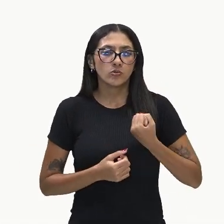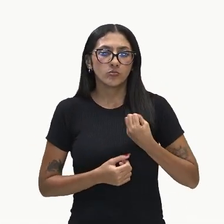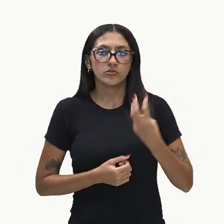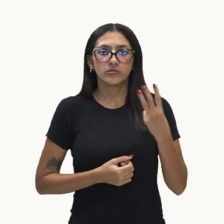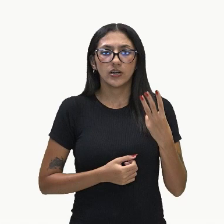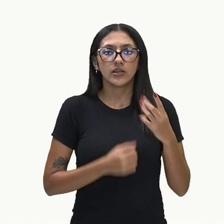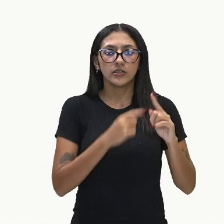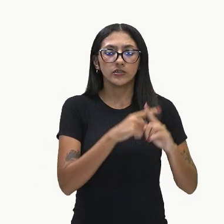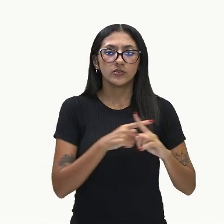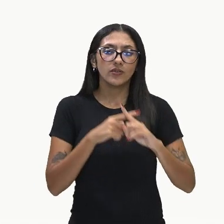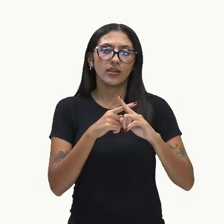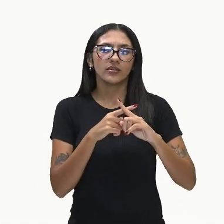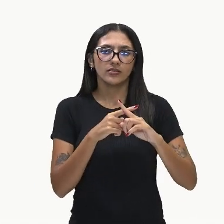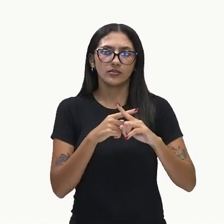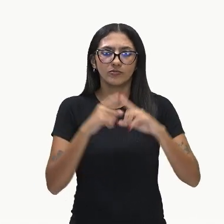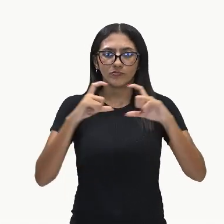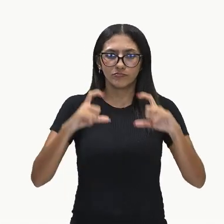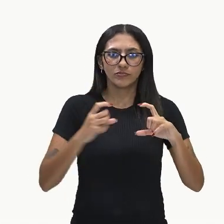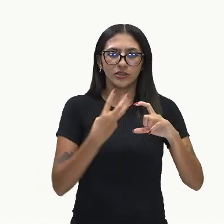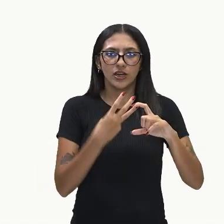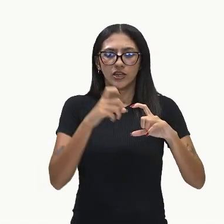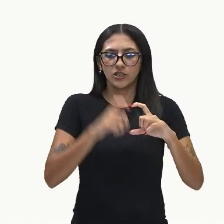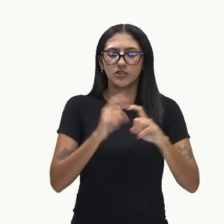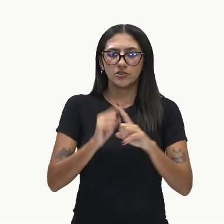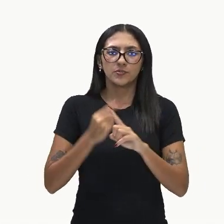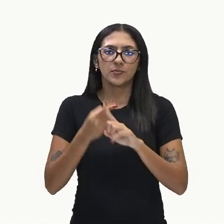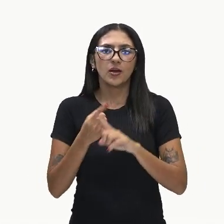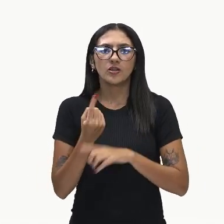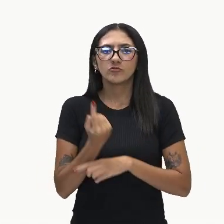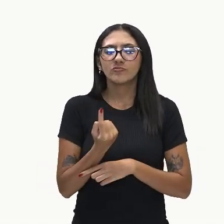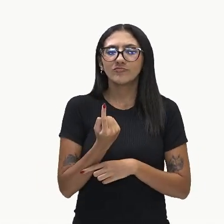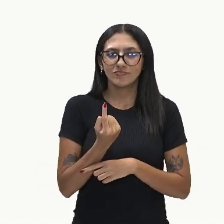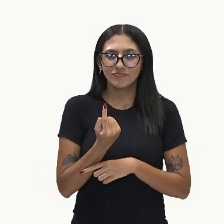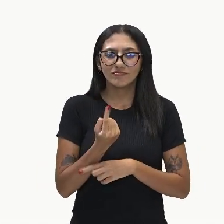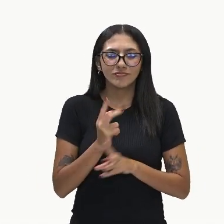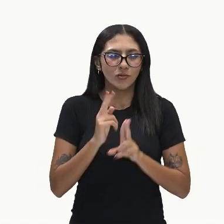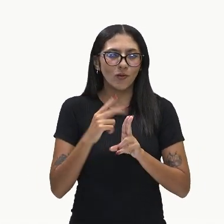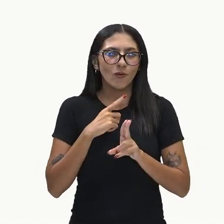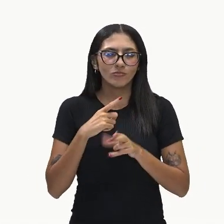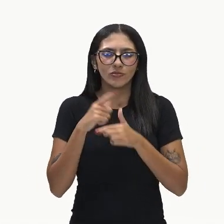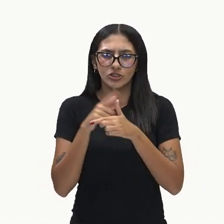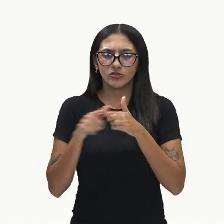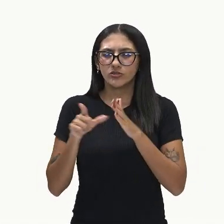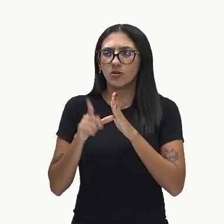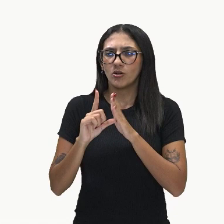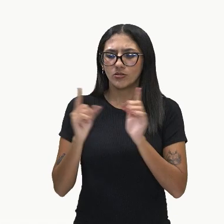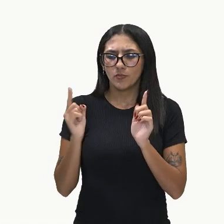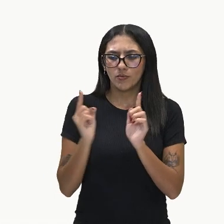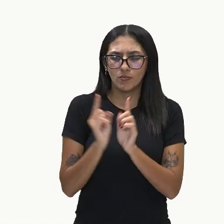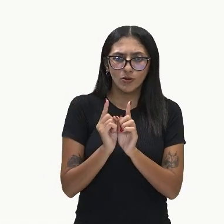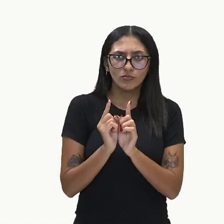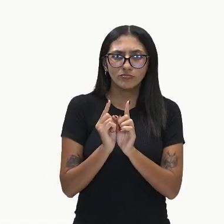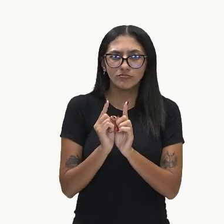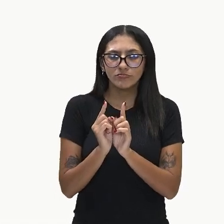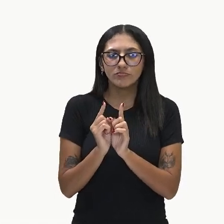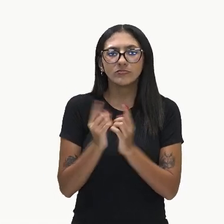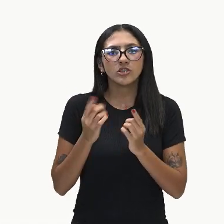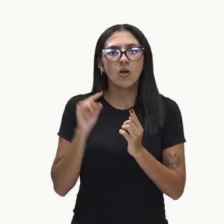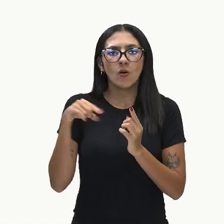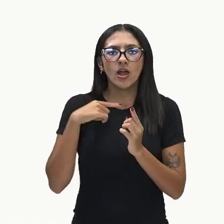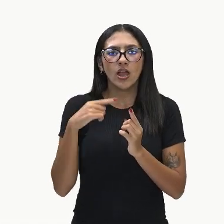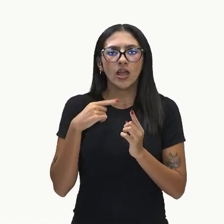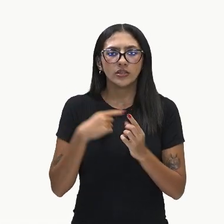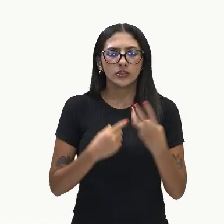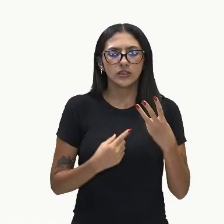aqui exatamente o resultado que a gente obteve da divisão. E então, isso aqui